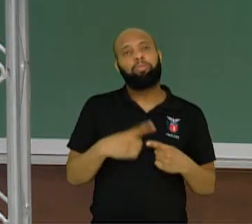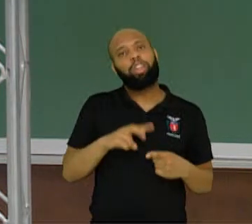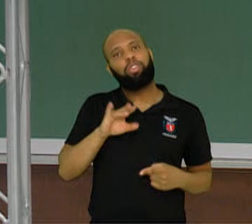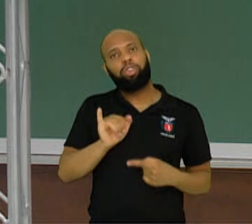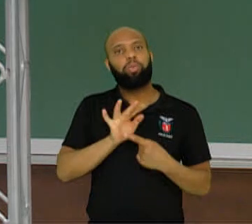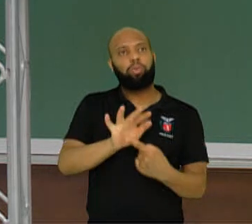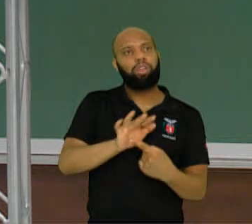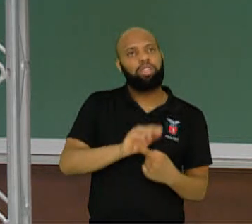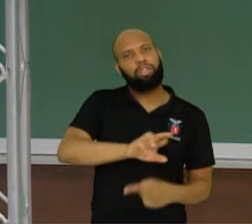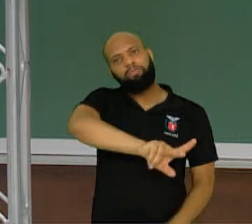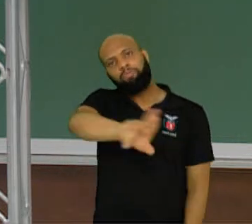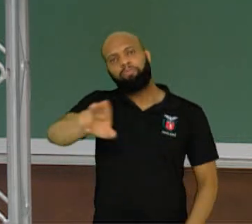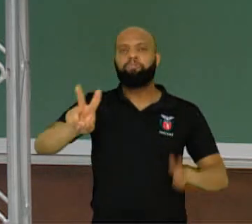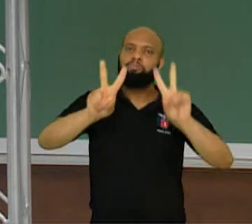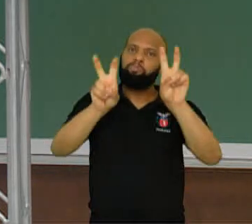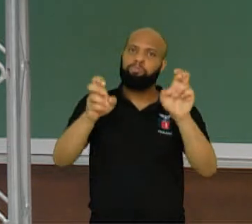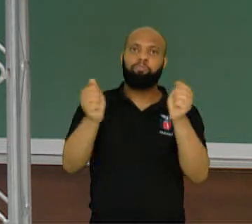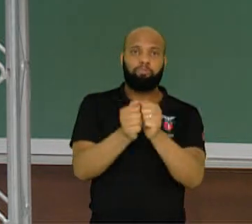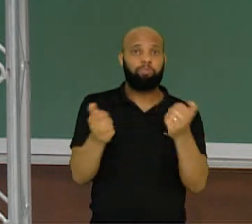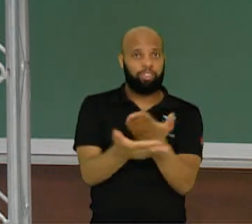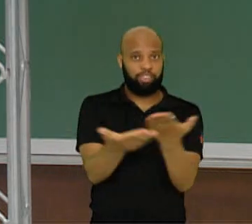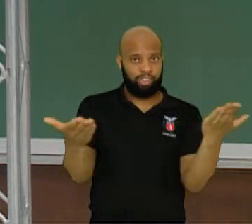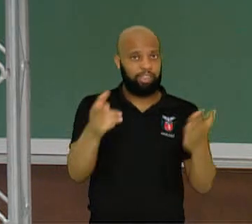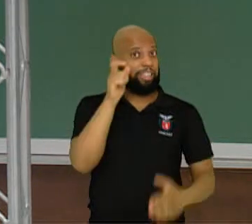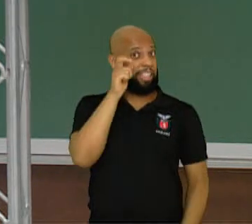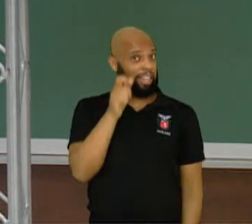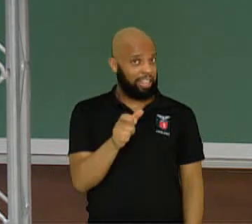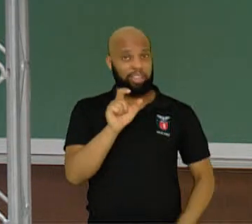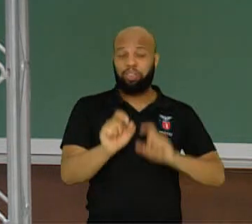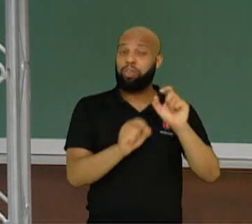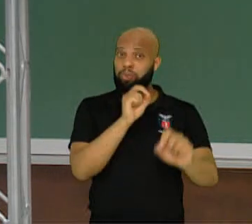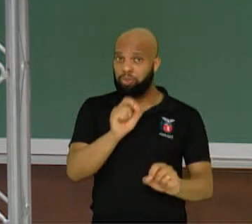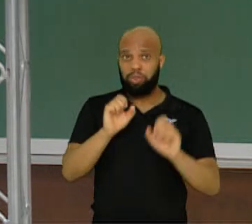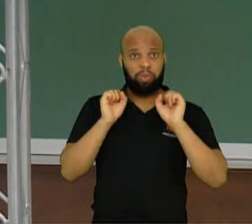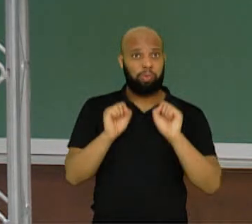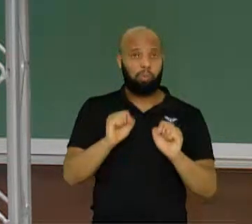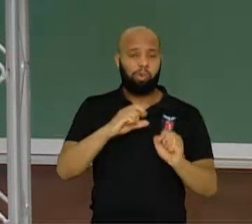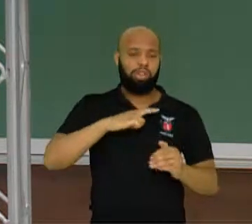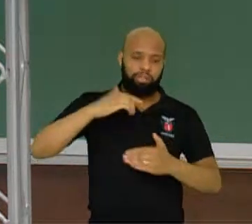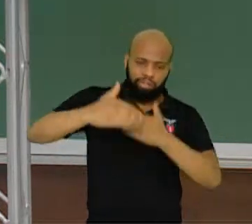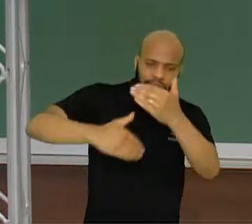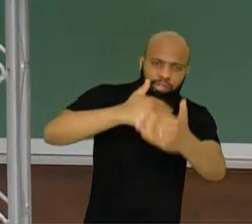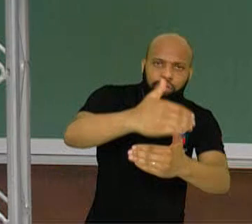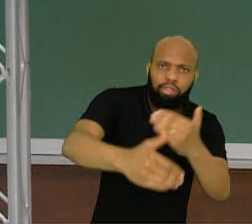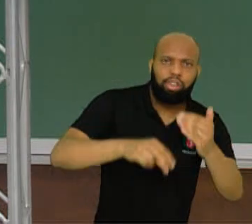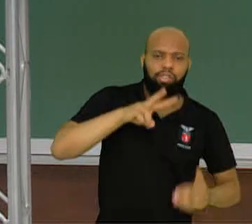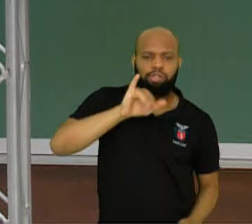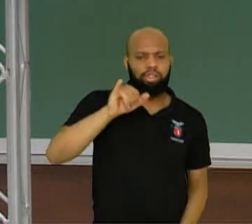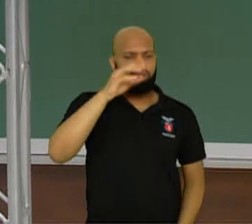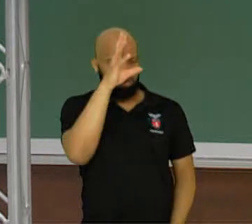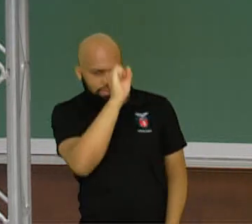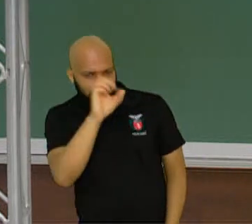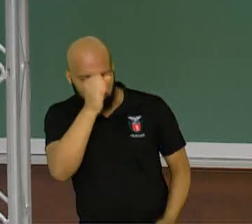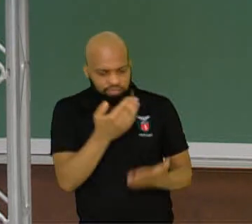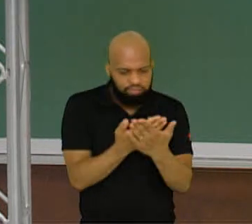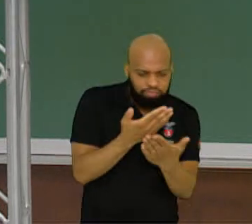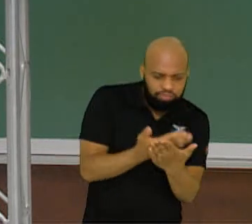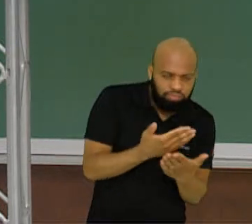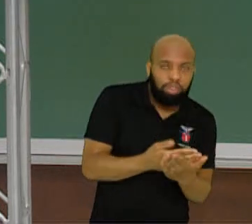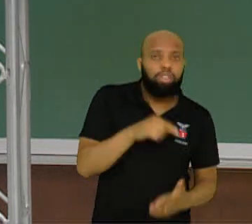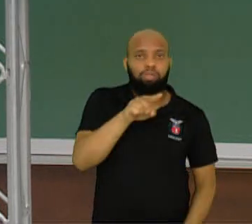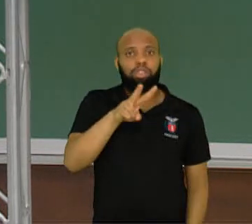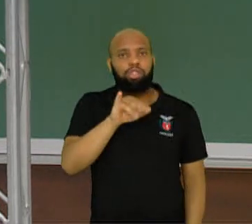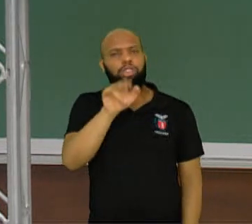trabalhar muitos assuntos com vocês. Muito interessante que provavelmente no decorrer da sua caminhada como estudante, você